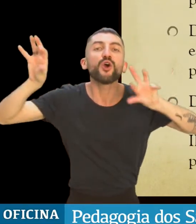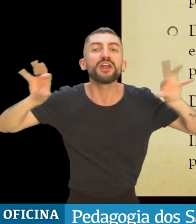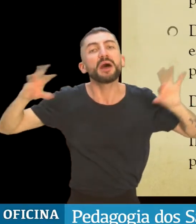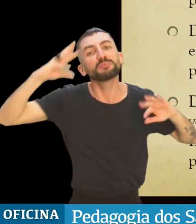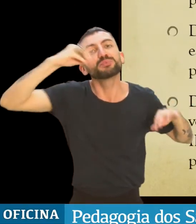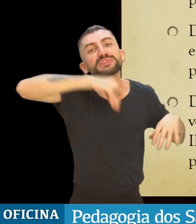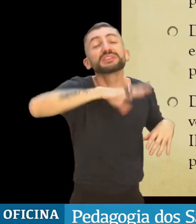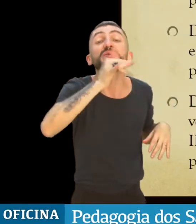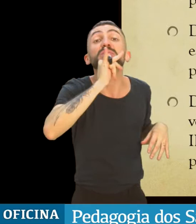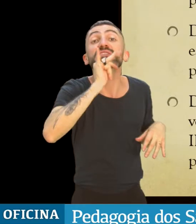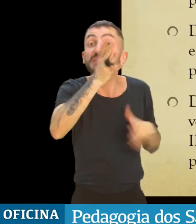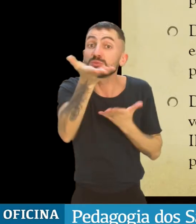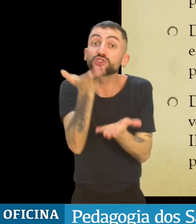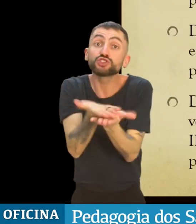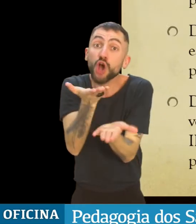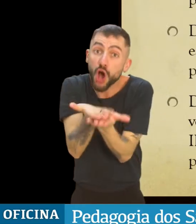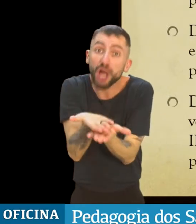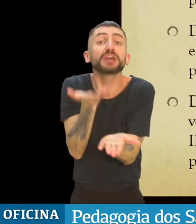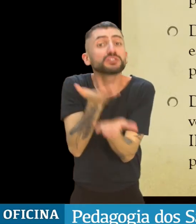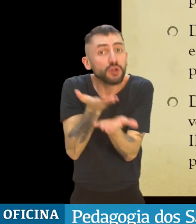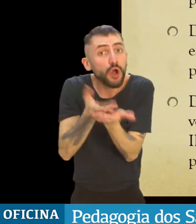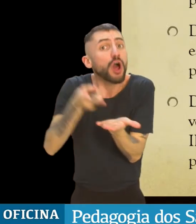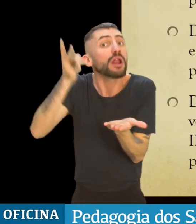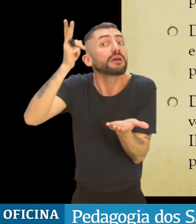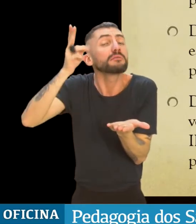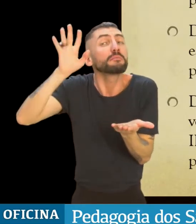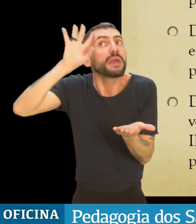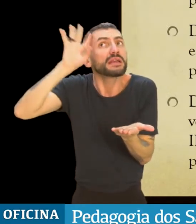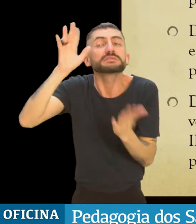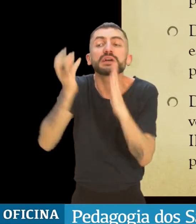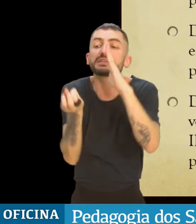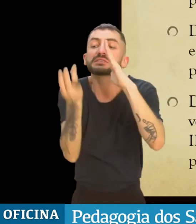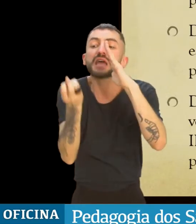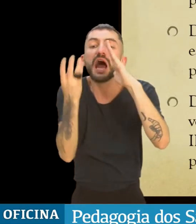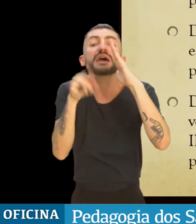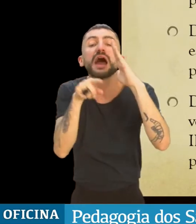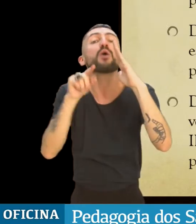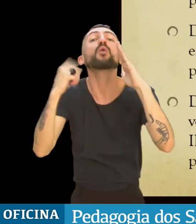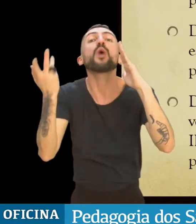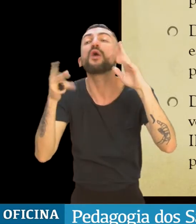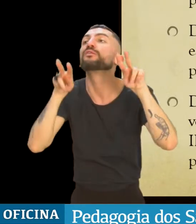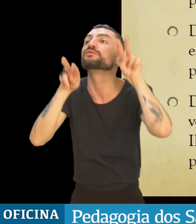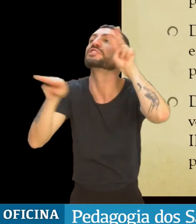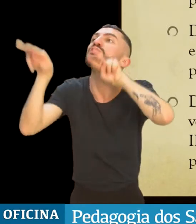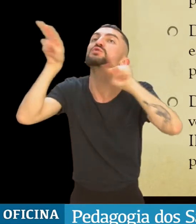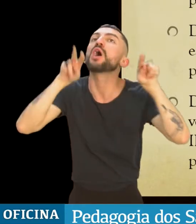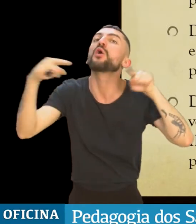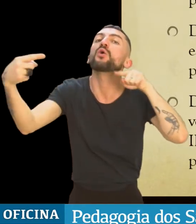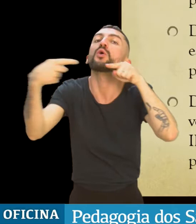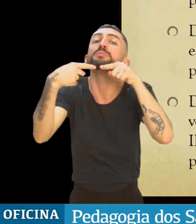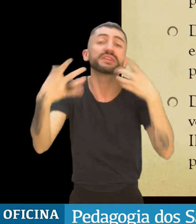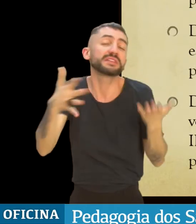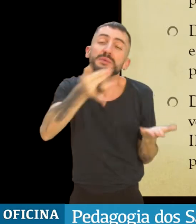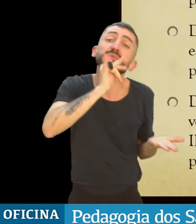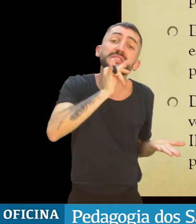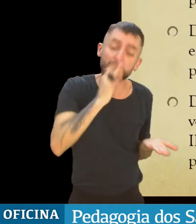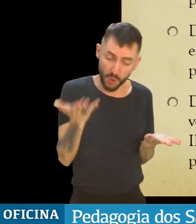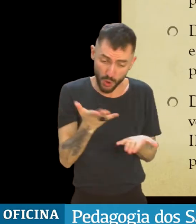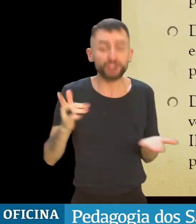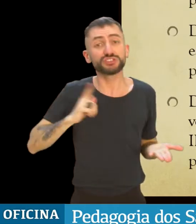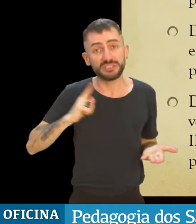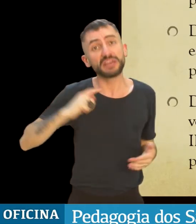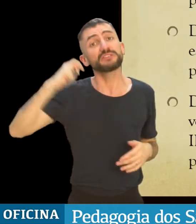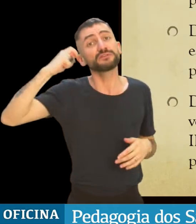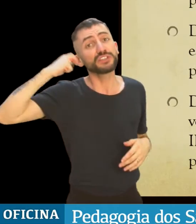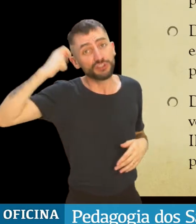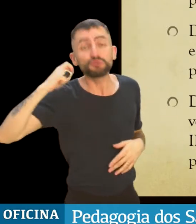na escola, pensa na identidade visual do sarau. Hoje a gente tem o recurso das gravações, colocar